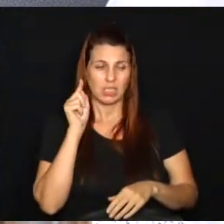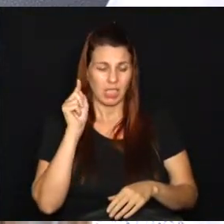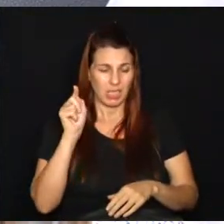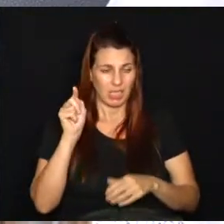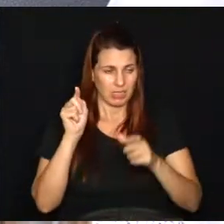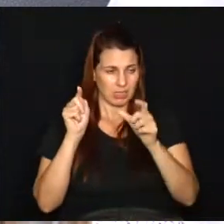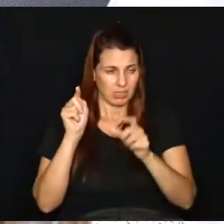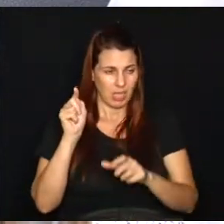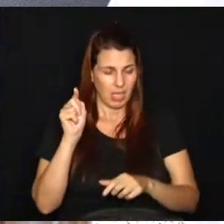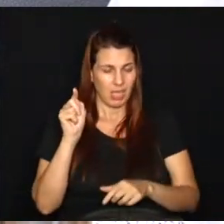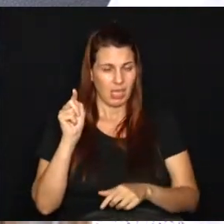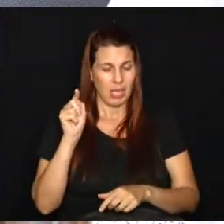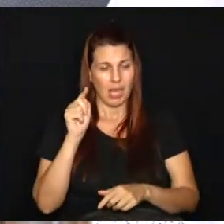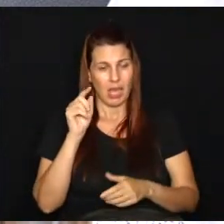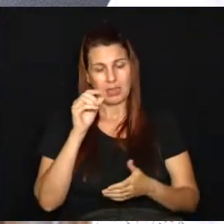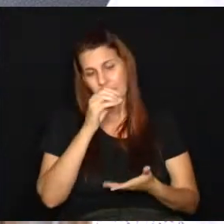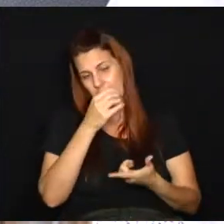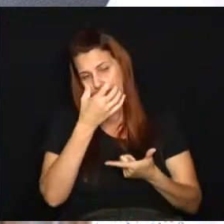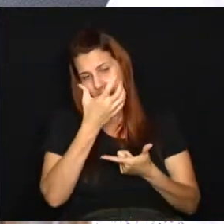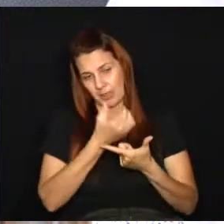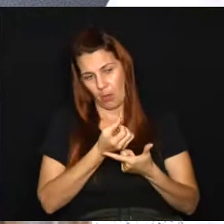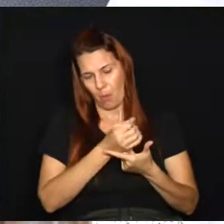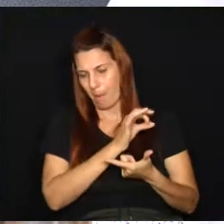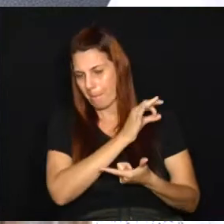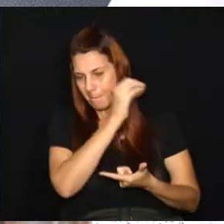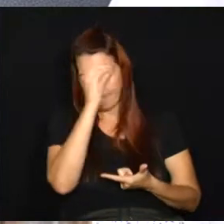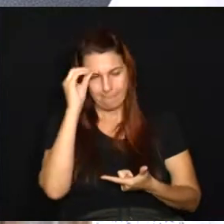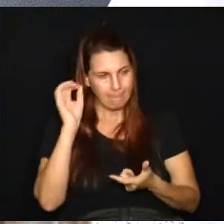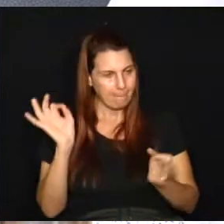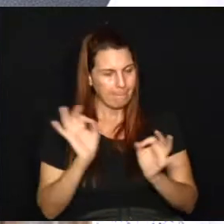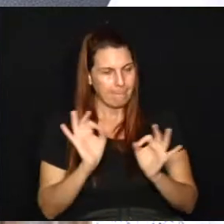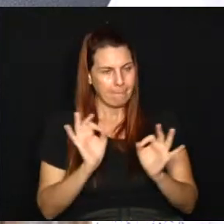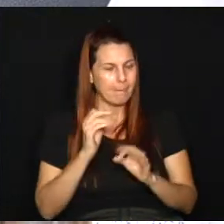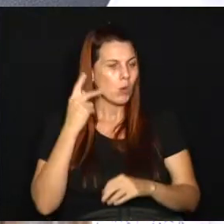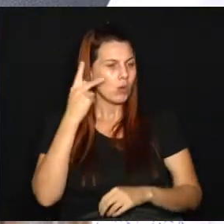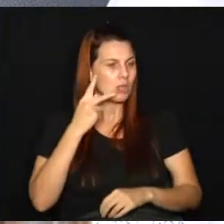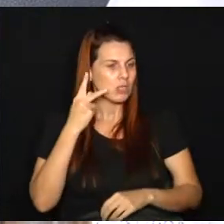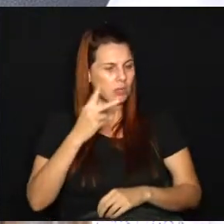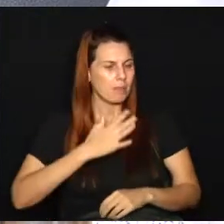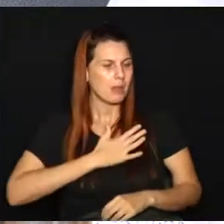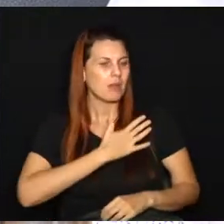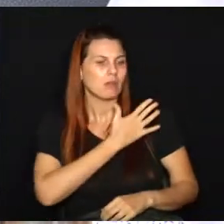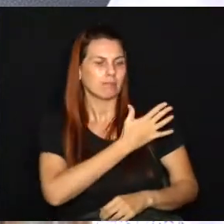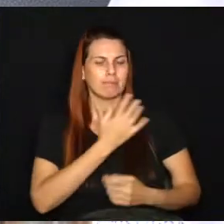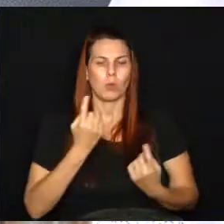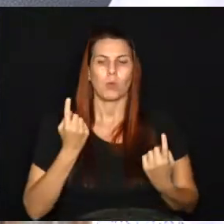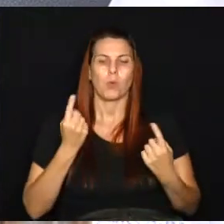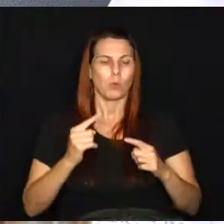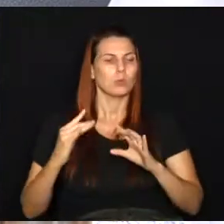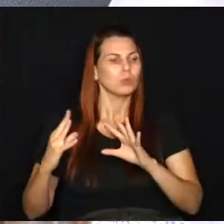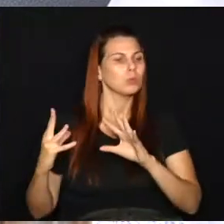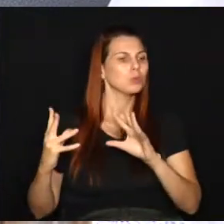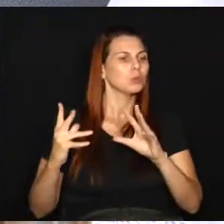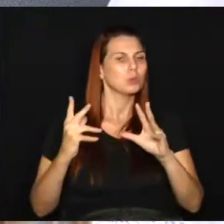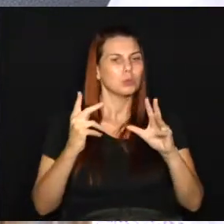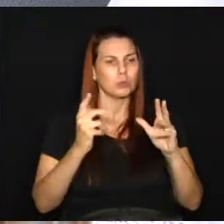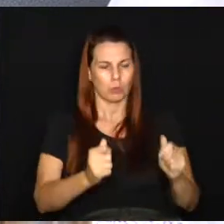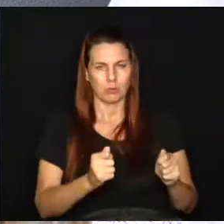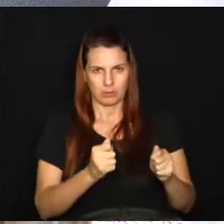um analfabeto político, um preconceituoso e que vai contra a todos